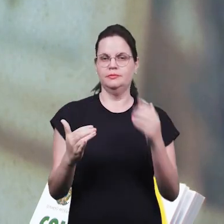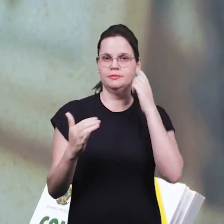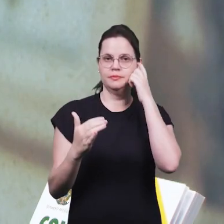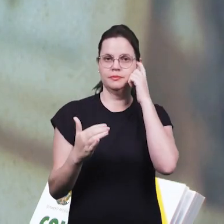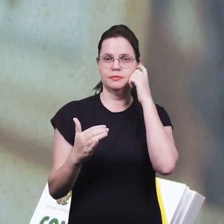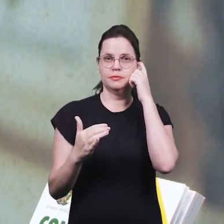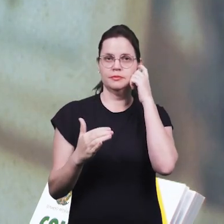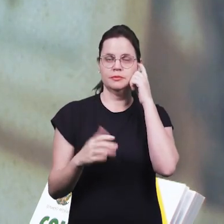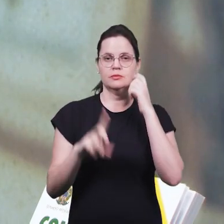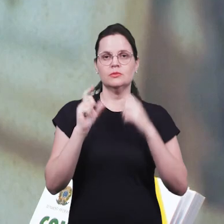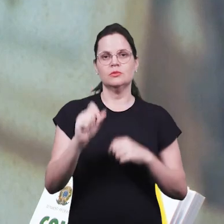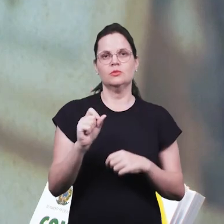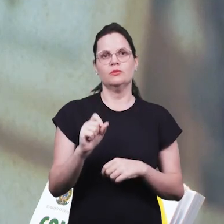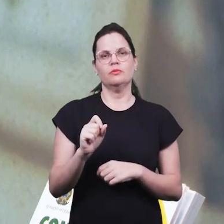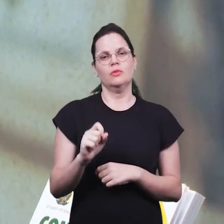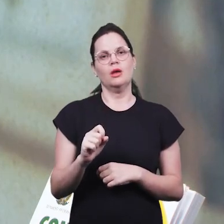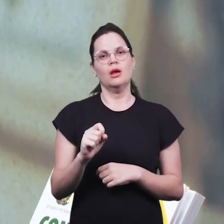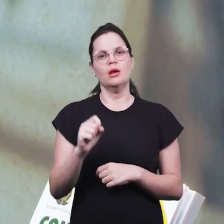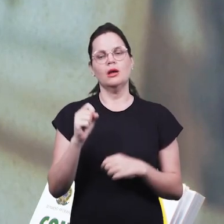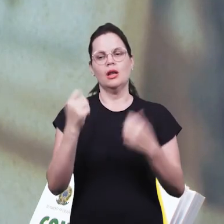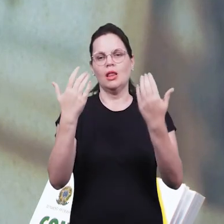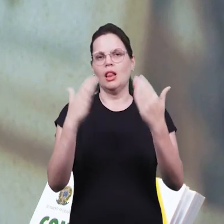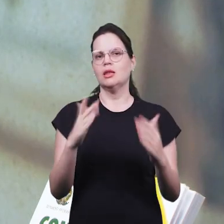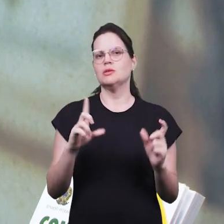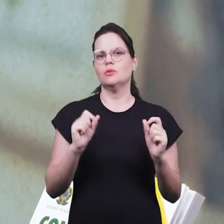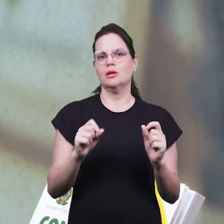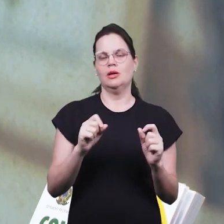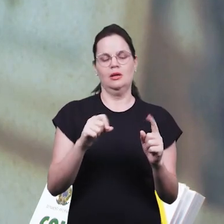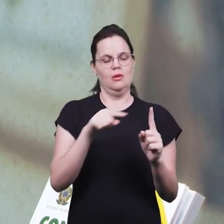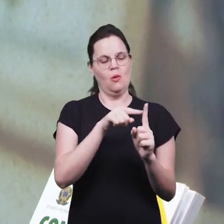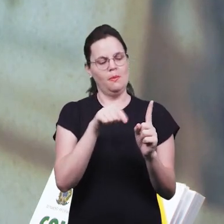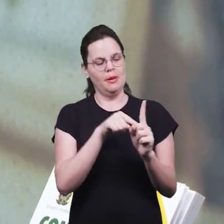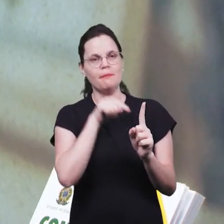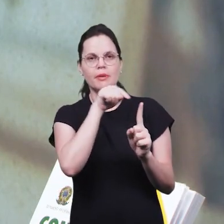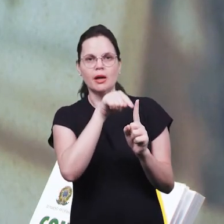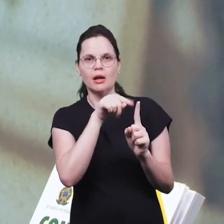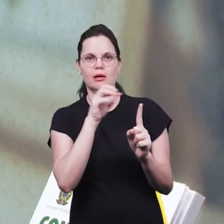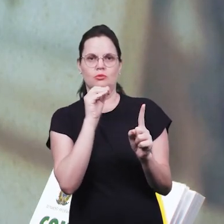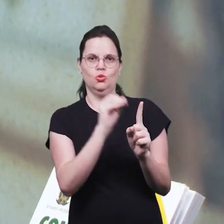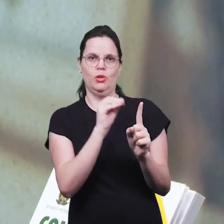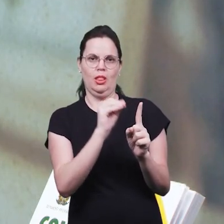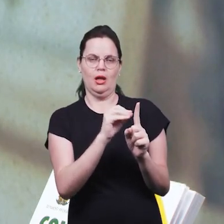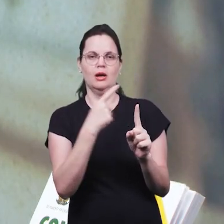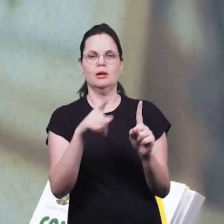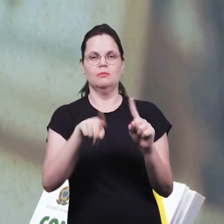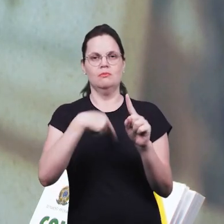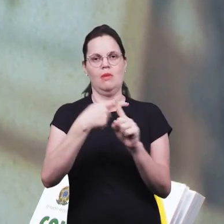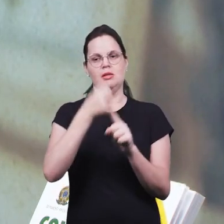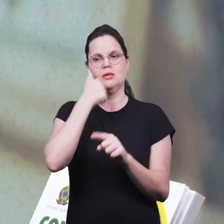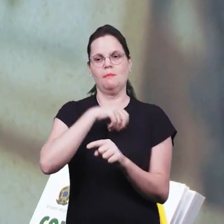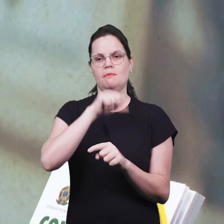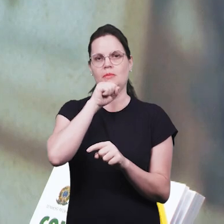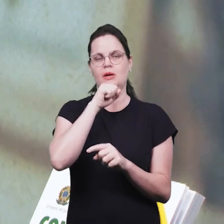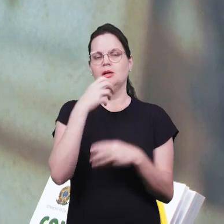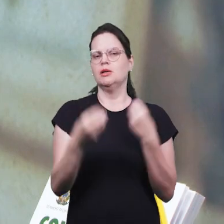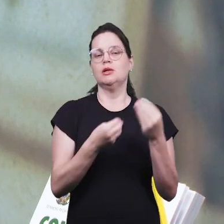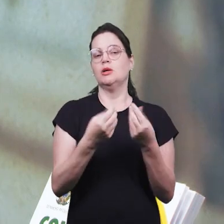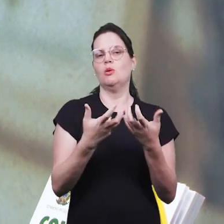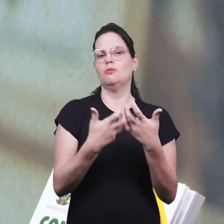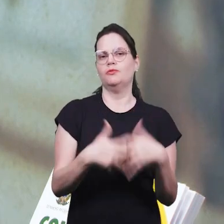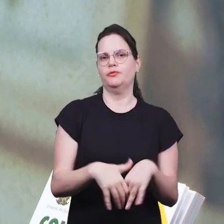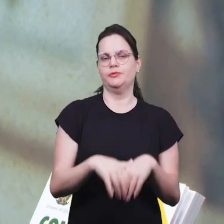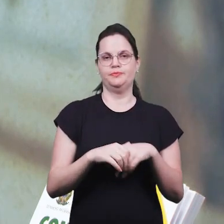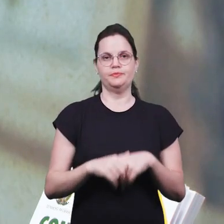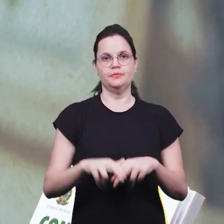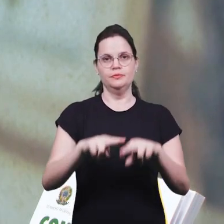da criança a ser gerada e juntamente com o da mãe. E como que funciona essa licença maternidade? A mãe, ela vai ter,